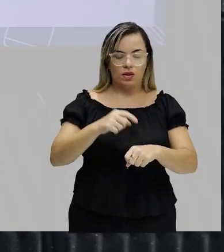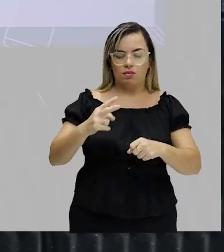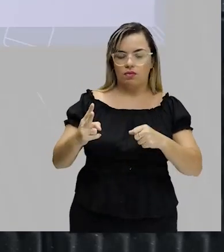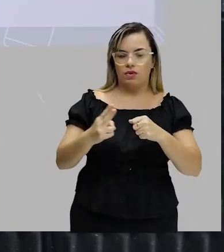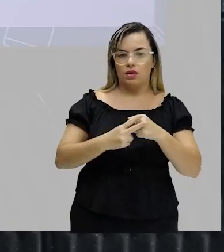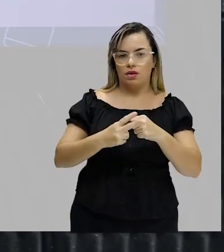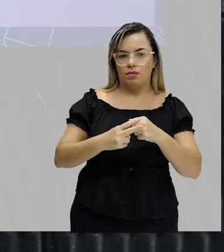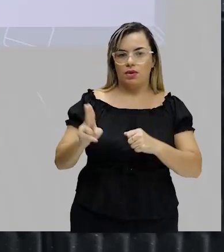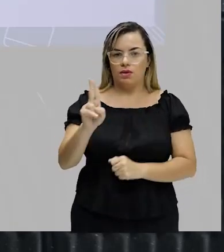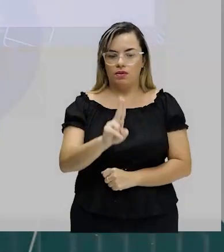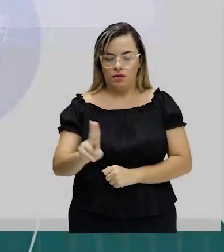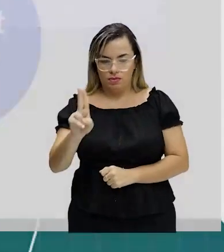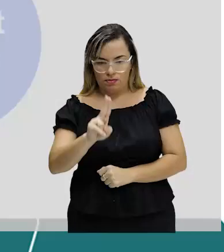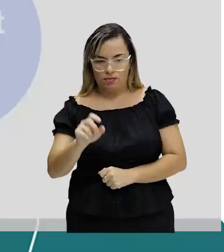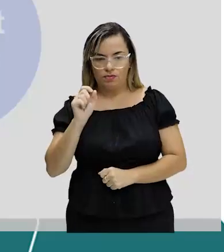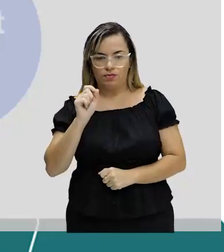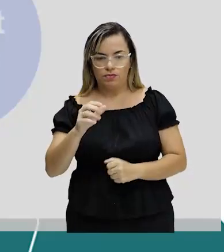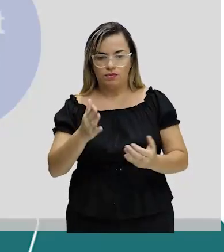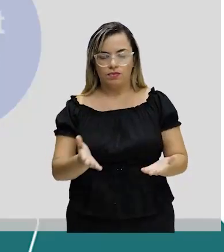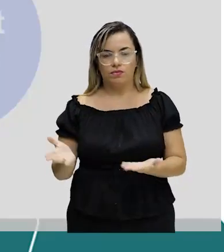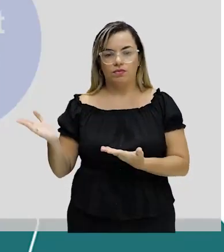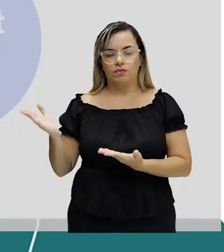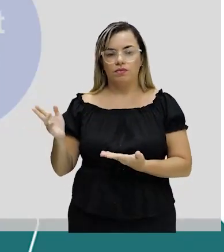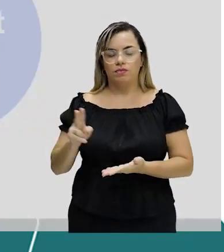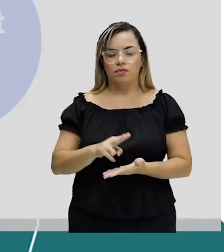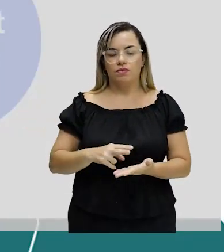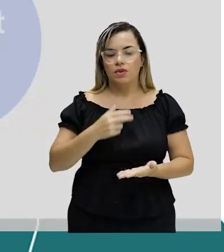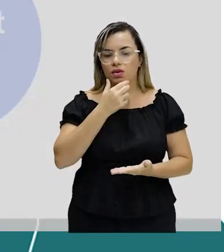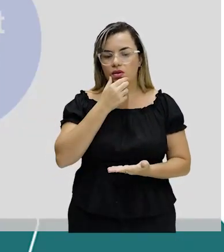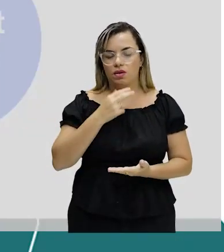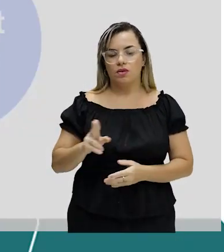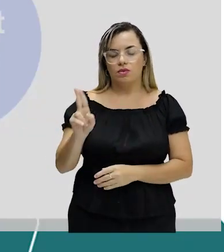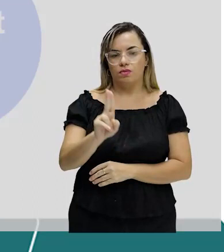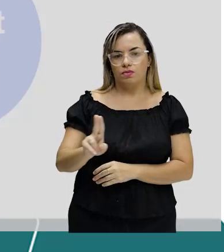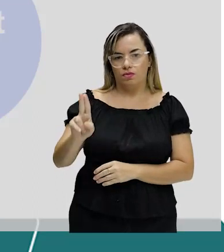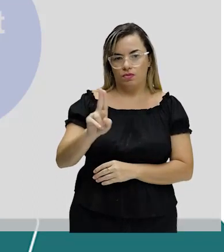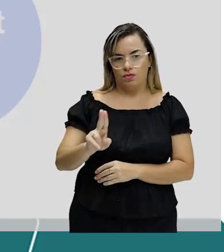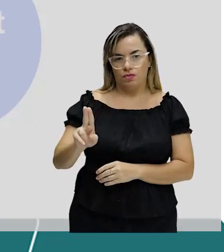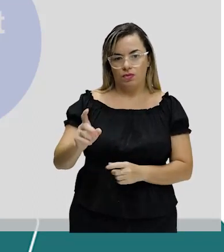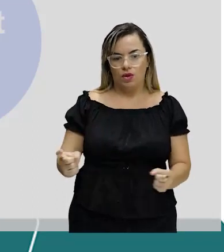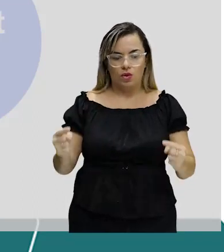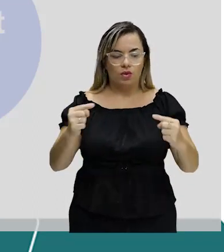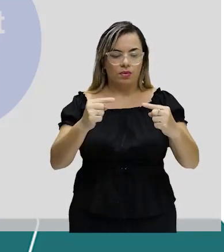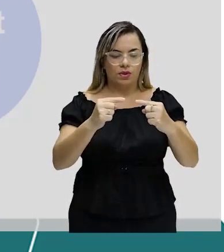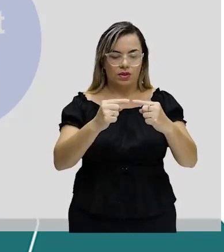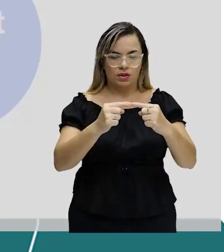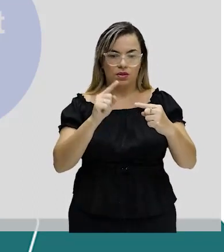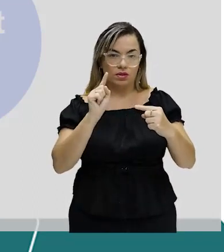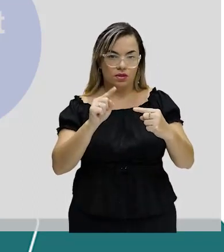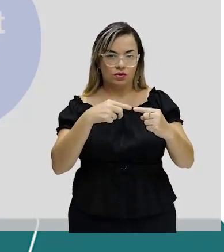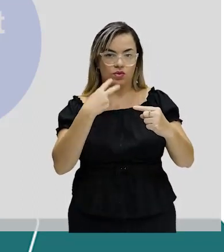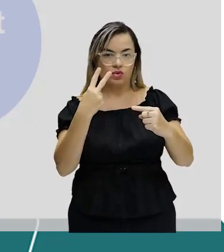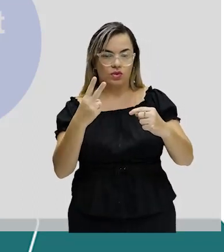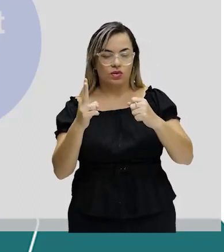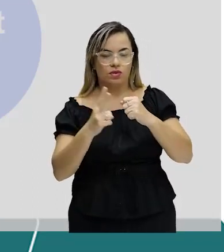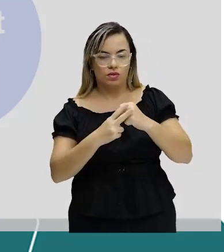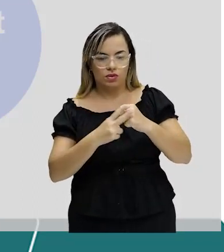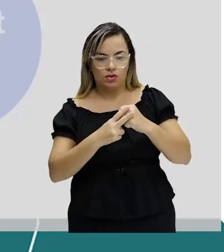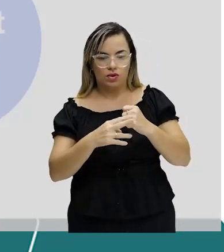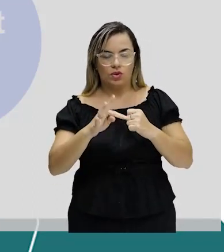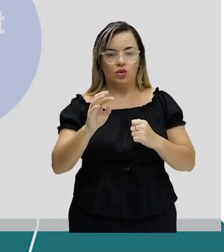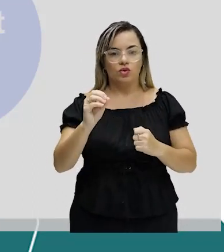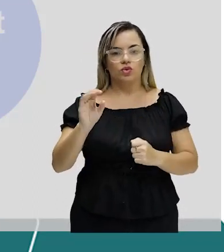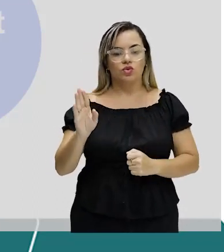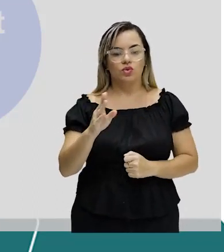utilizar. As formas perfeitas, elas são utilizadas a partir da combinação de 2 verbos, o verbo to have e o main